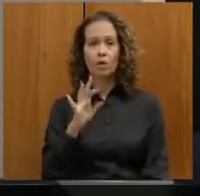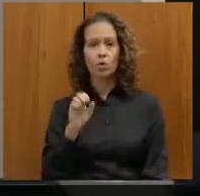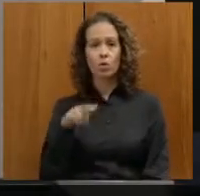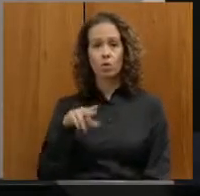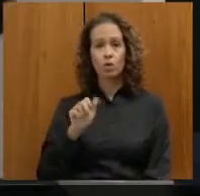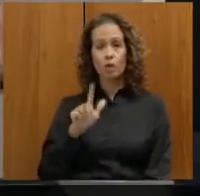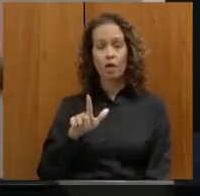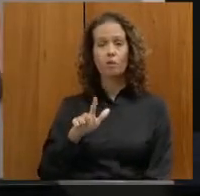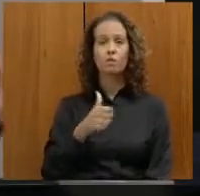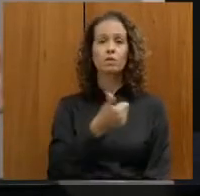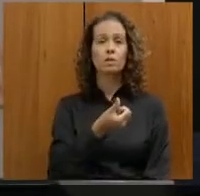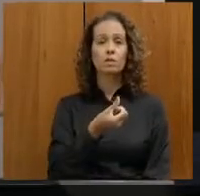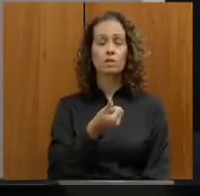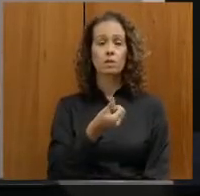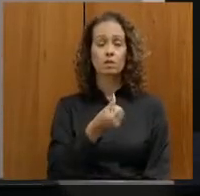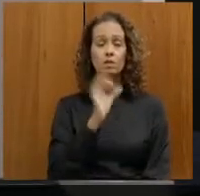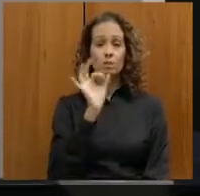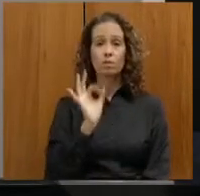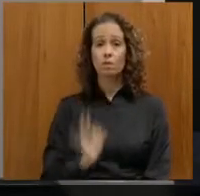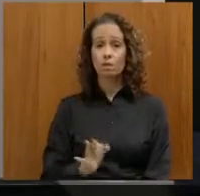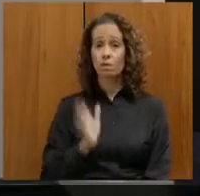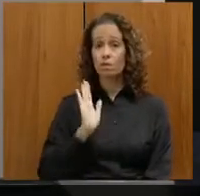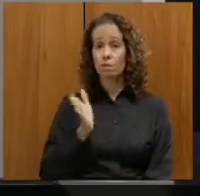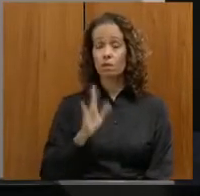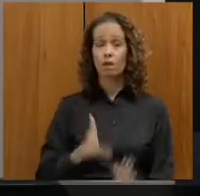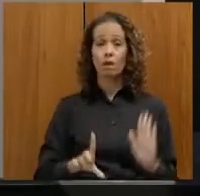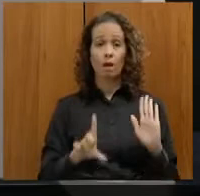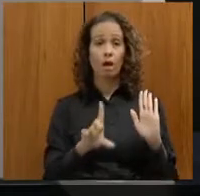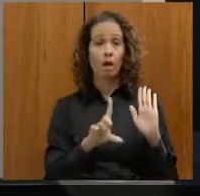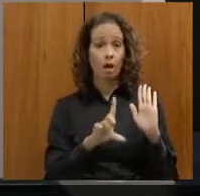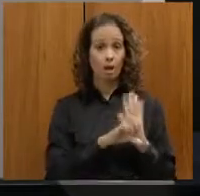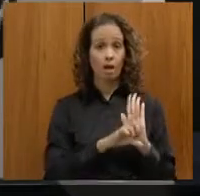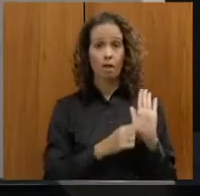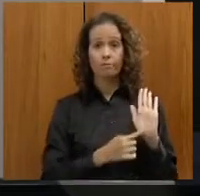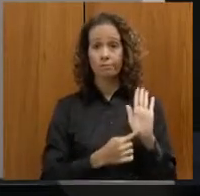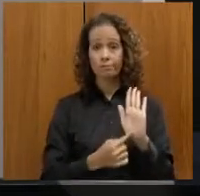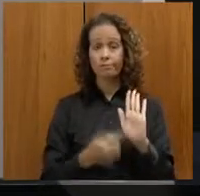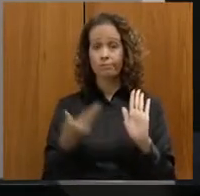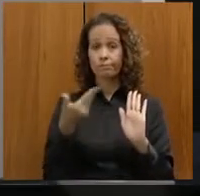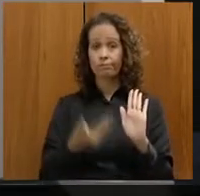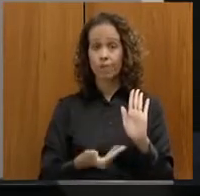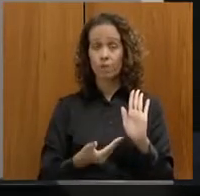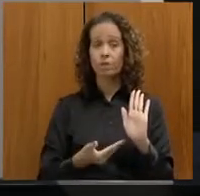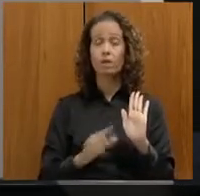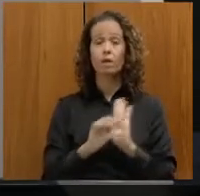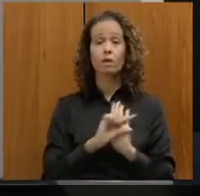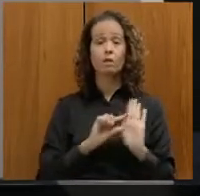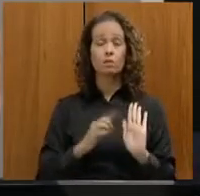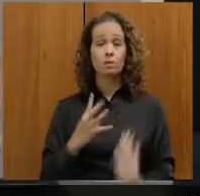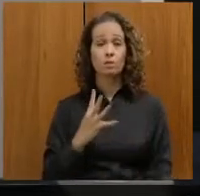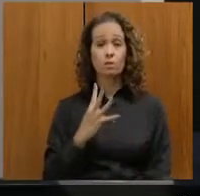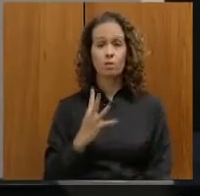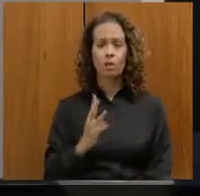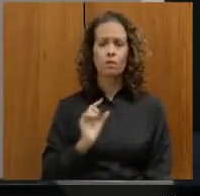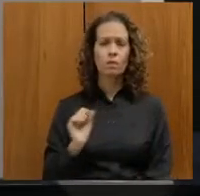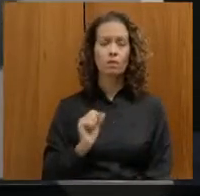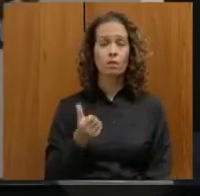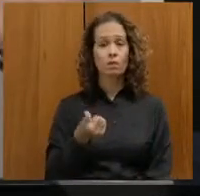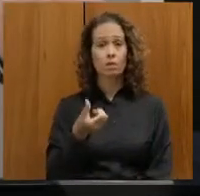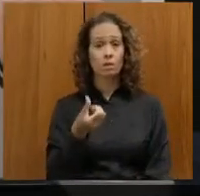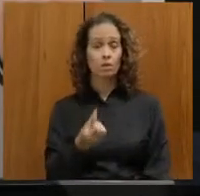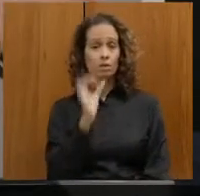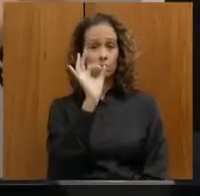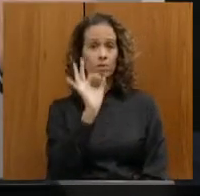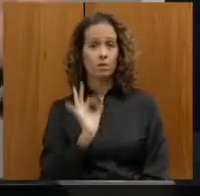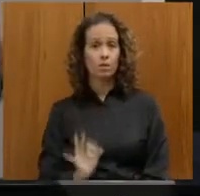cento prevista na lei vigente lei estadual 10366/90 e seu artigo 4º que é 16 por